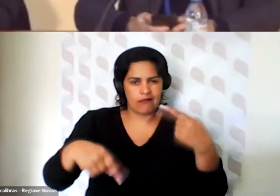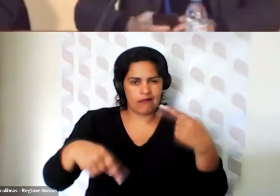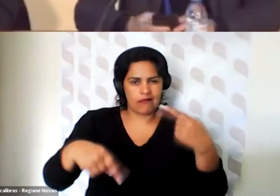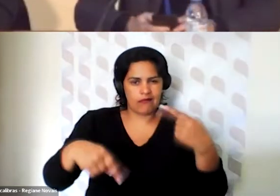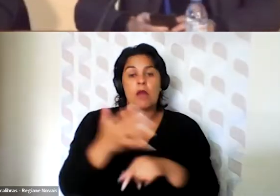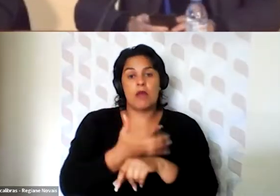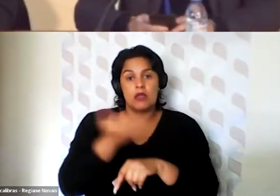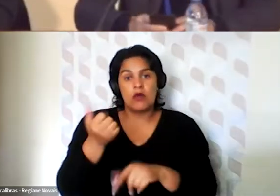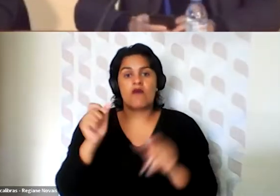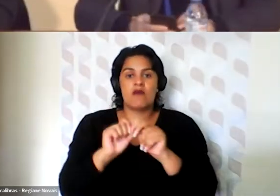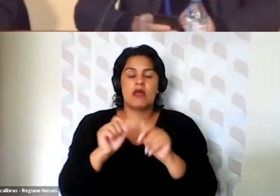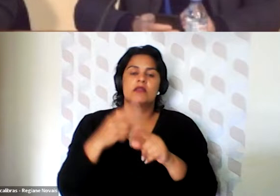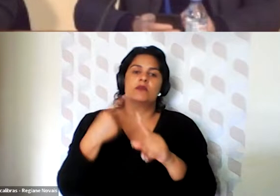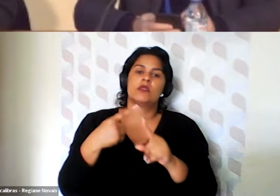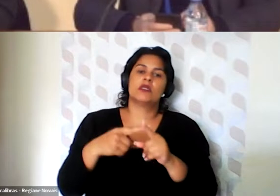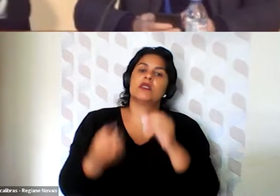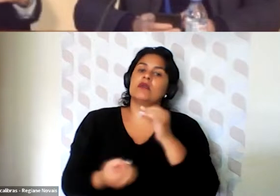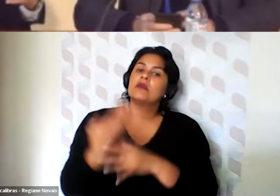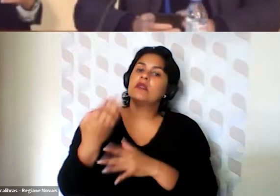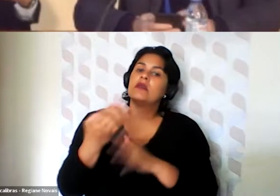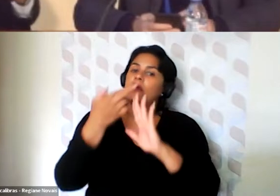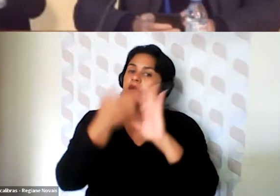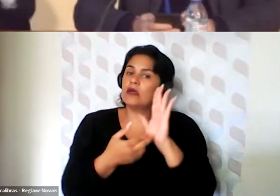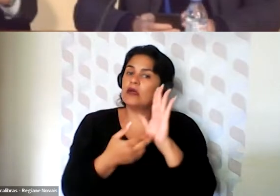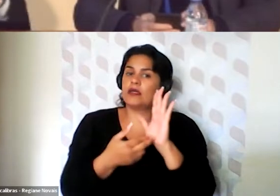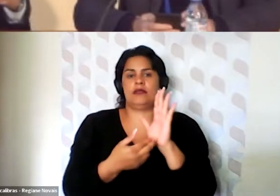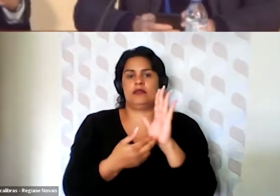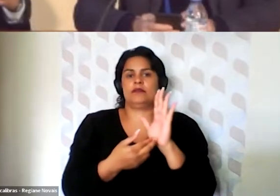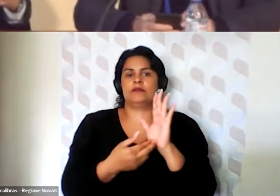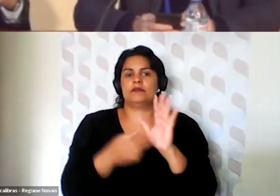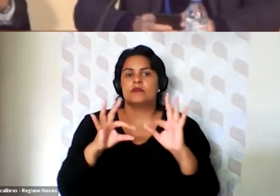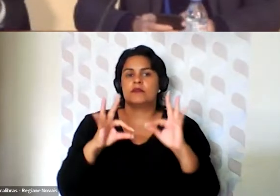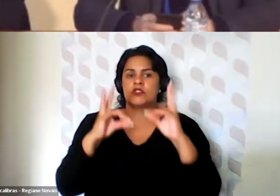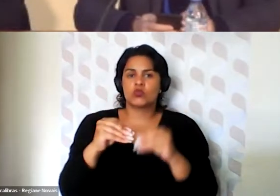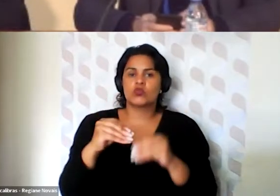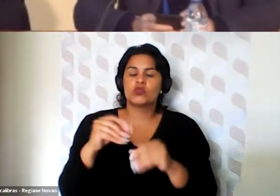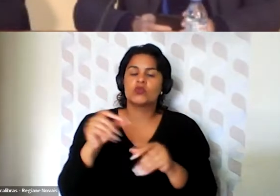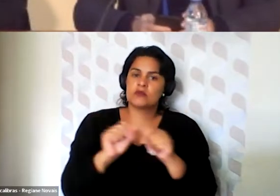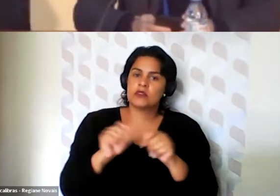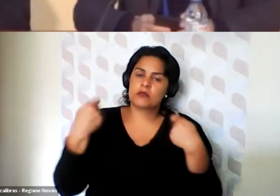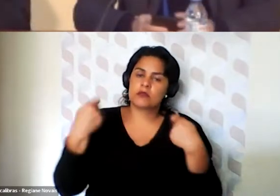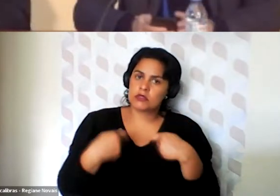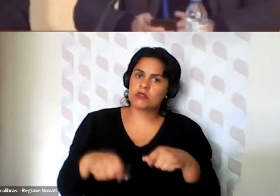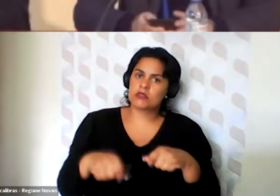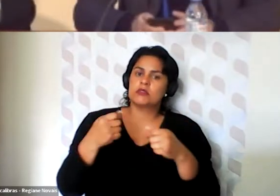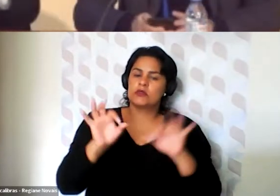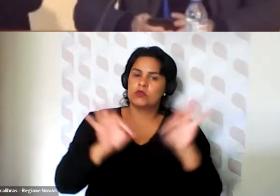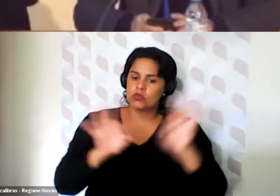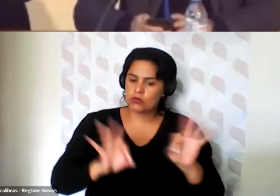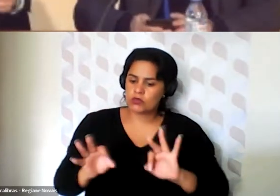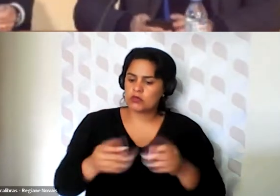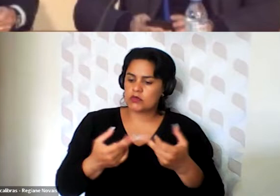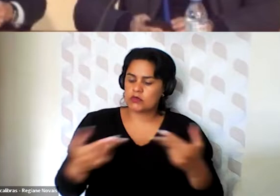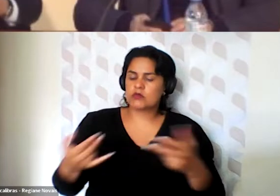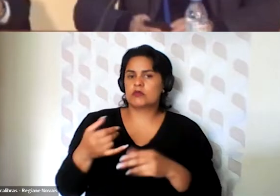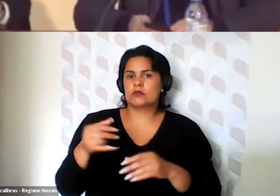país, né? Se você deixar isso sem regra, cada país vai tentar oferecer o juro mais baixo, o